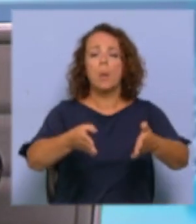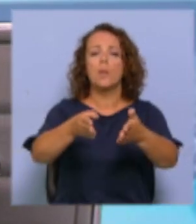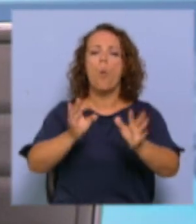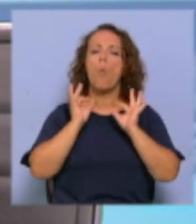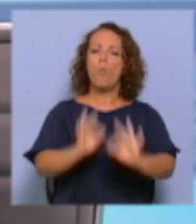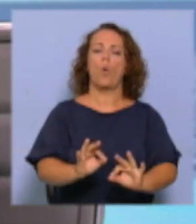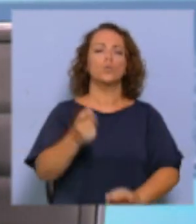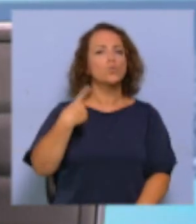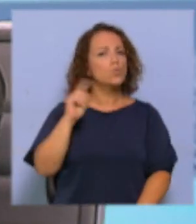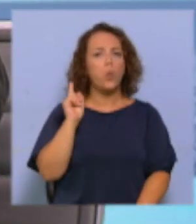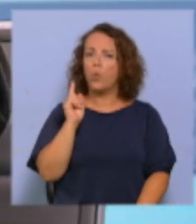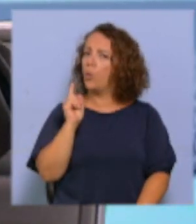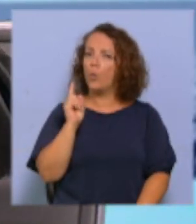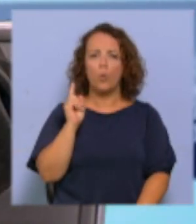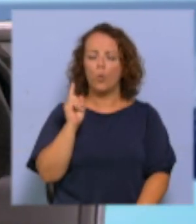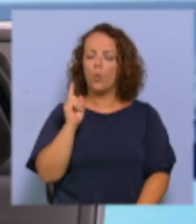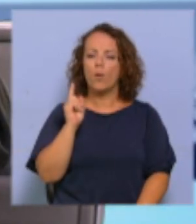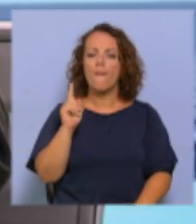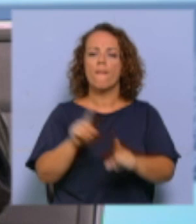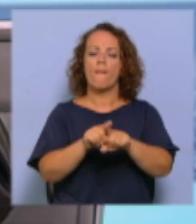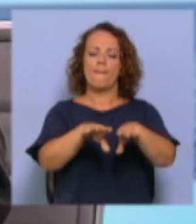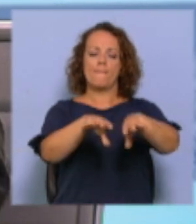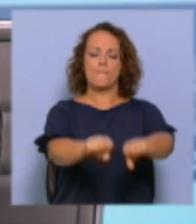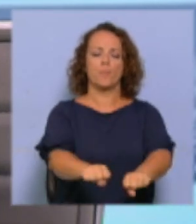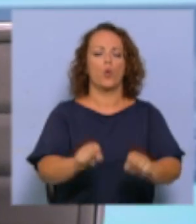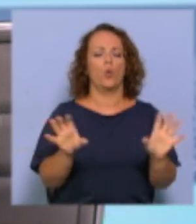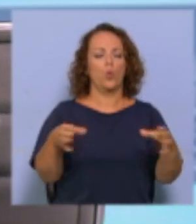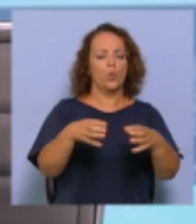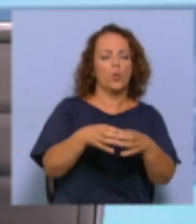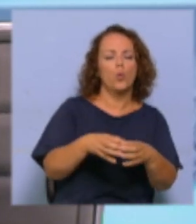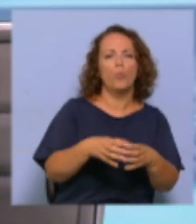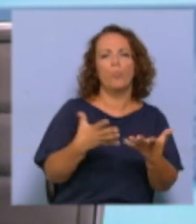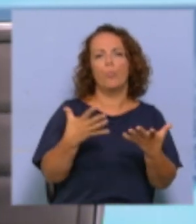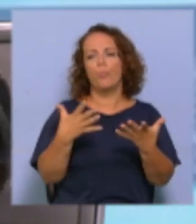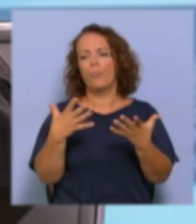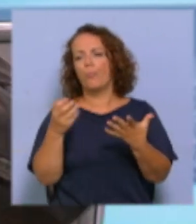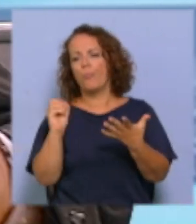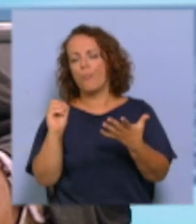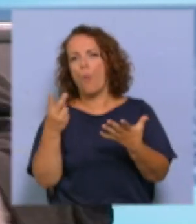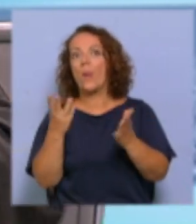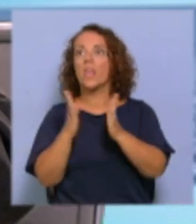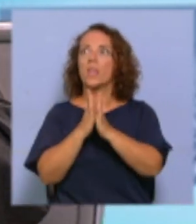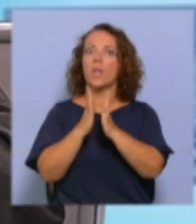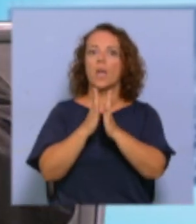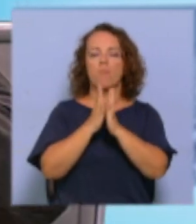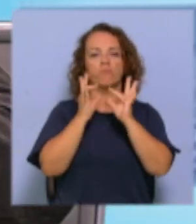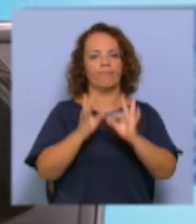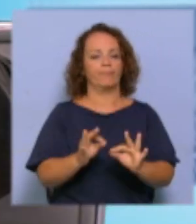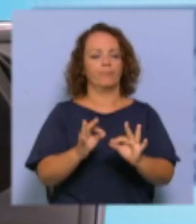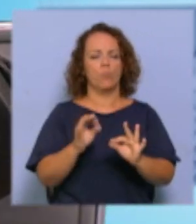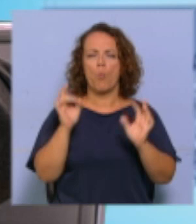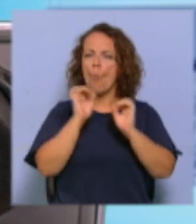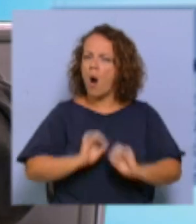catalogados, não estão confiscados por nenhum rito, nem por nenhum grupo, nem, eu diria até, nem por nenhuma igreja. Nenhuma igreja